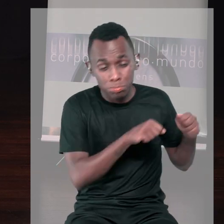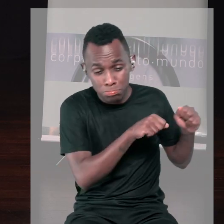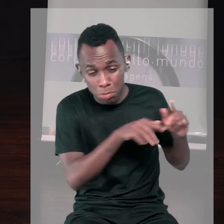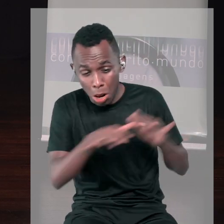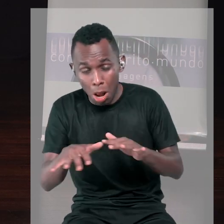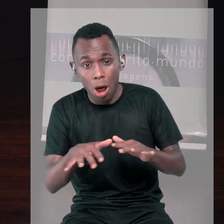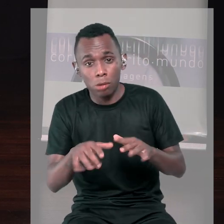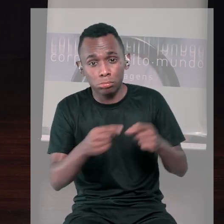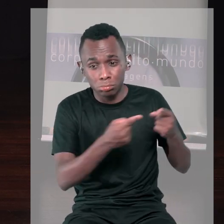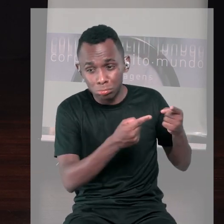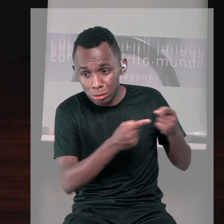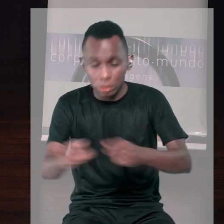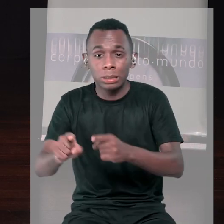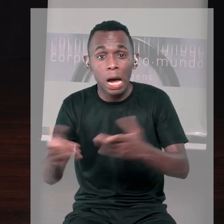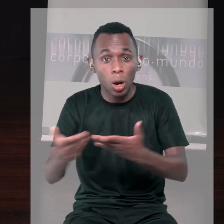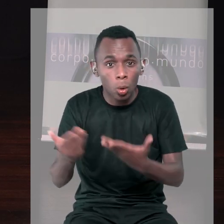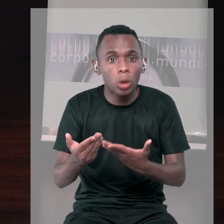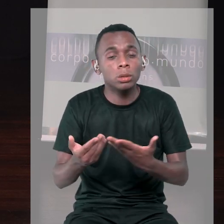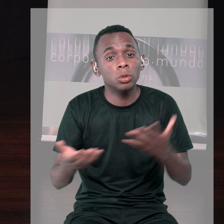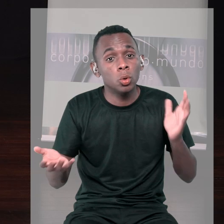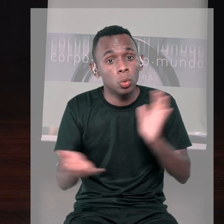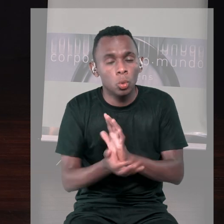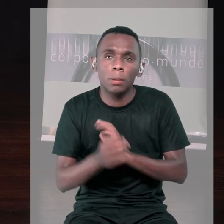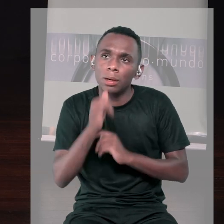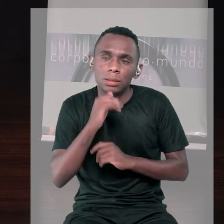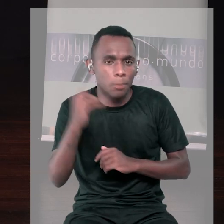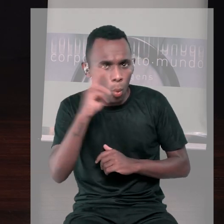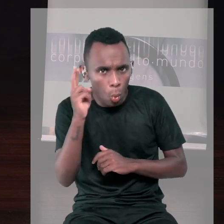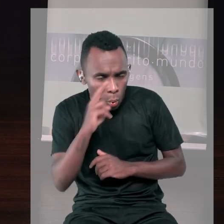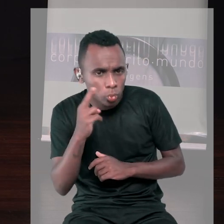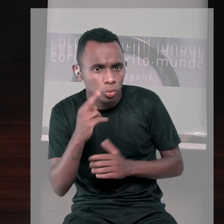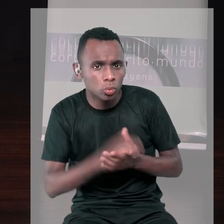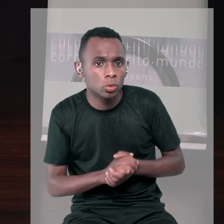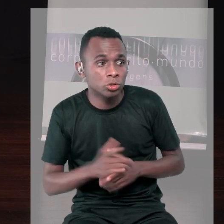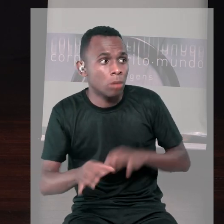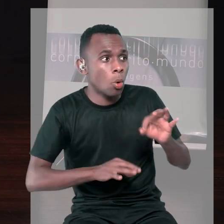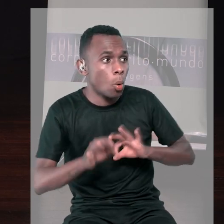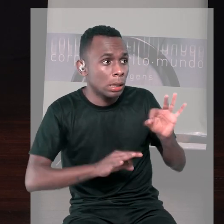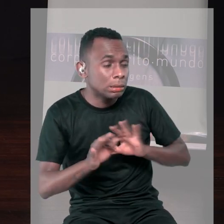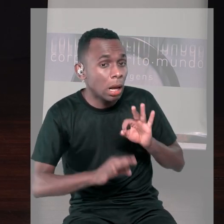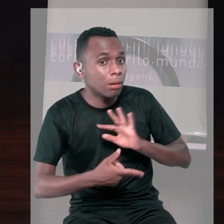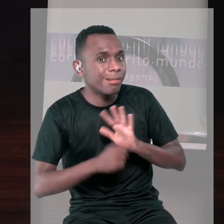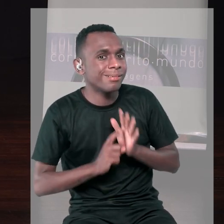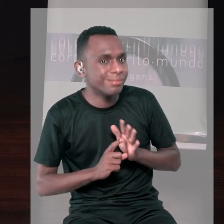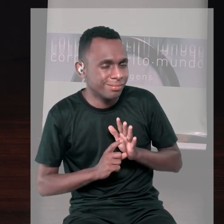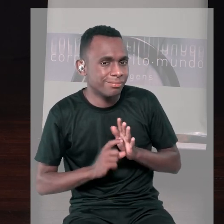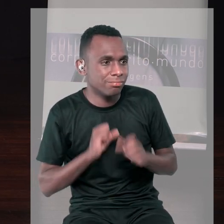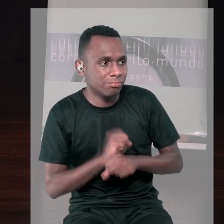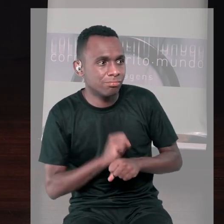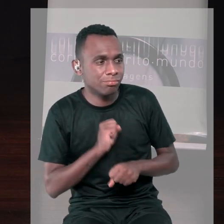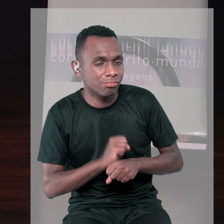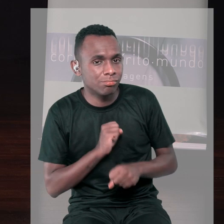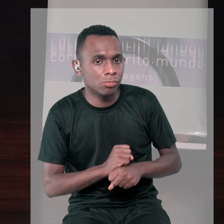estamos vendo agora, as forças russas que são invasoras já se organizaram, né? Hoje nós usaríamos,